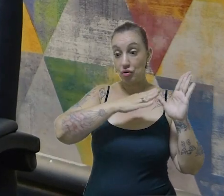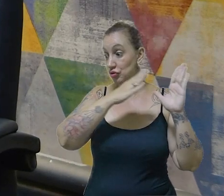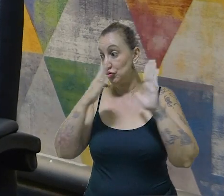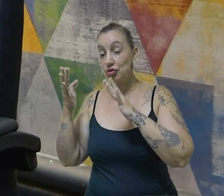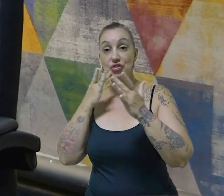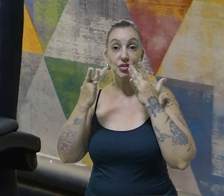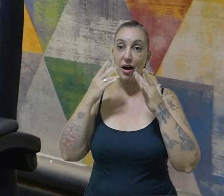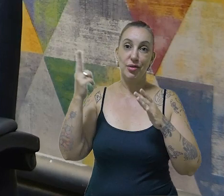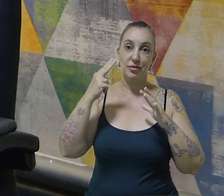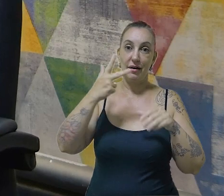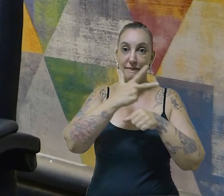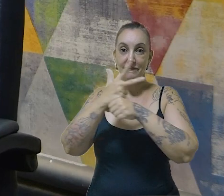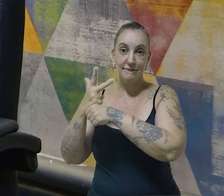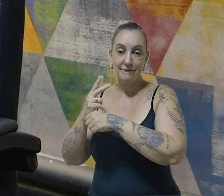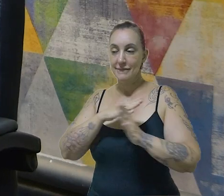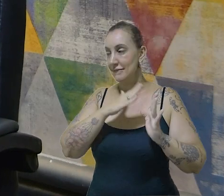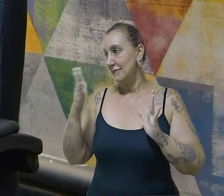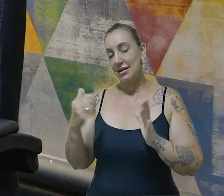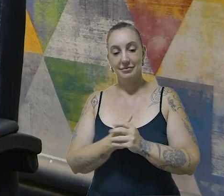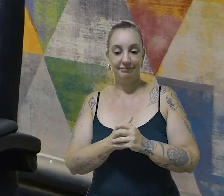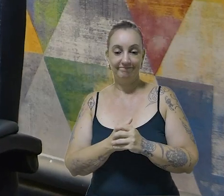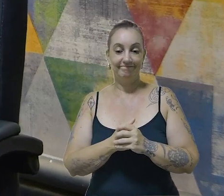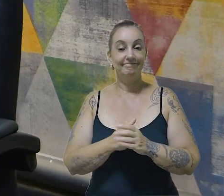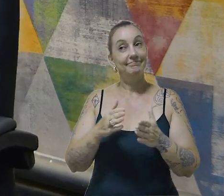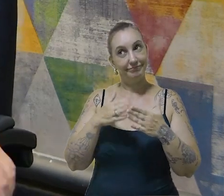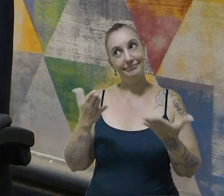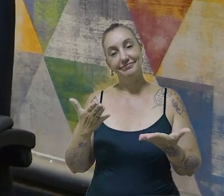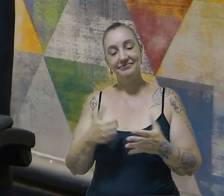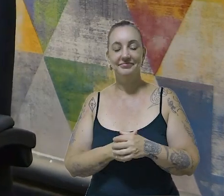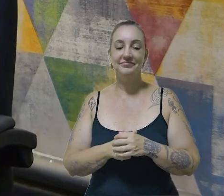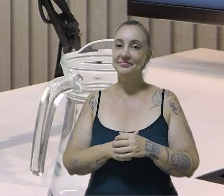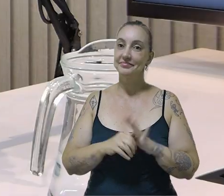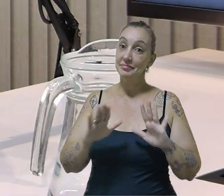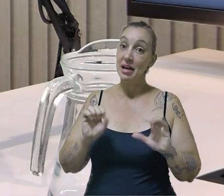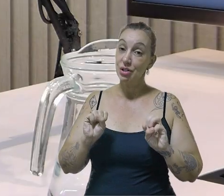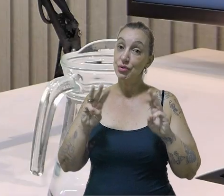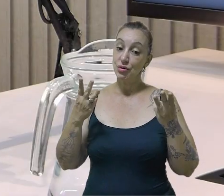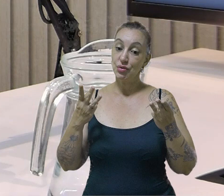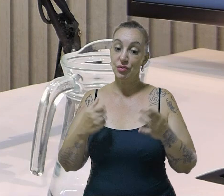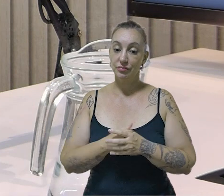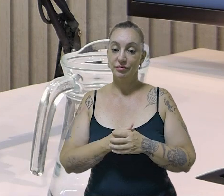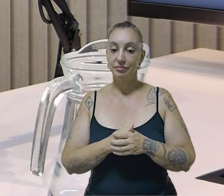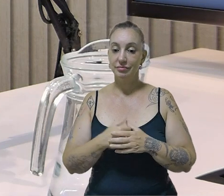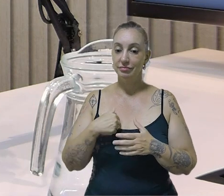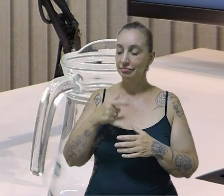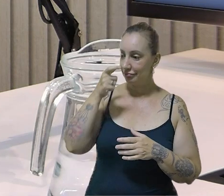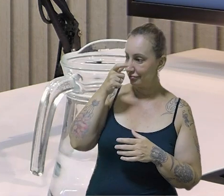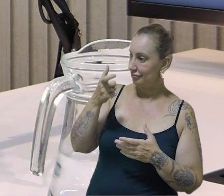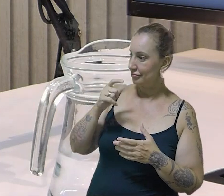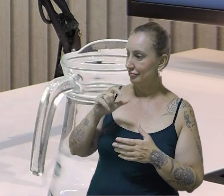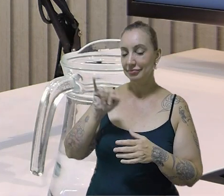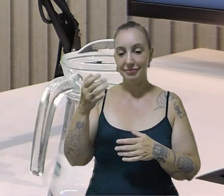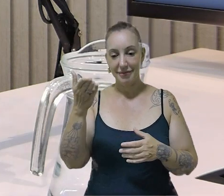show inteiro exato É no é por favor não por favor mas até no show é super eu fico tipo assim ah galera